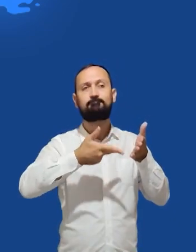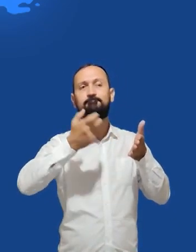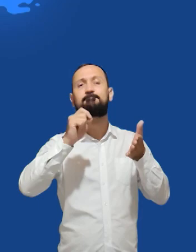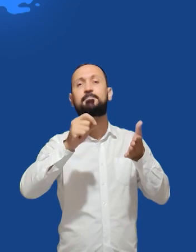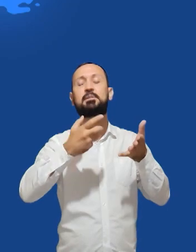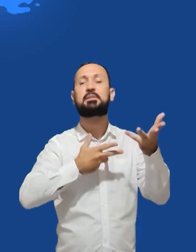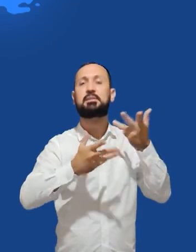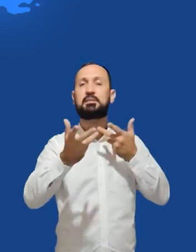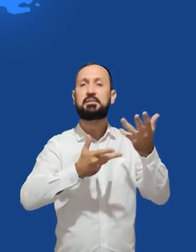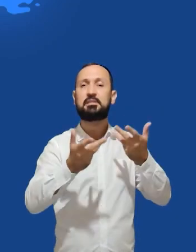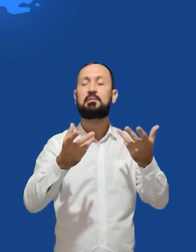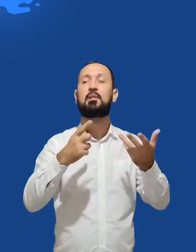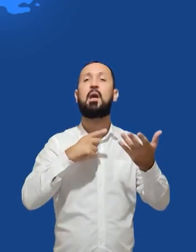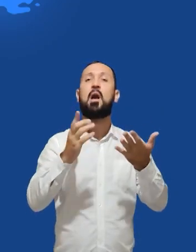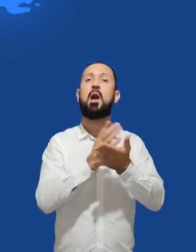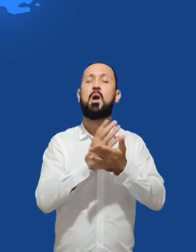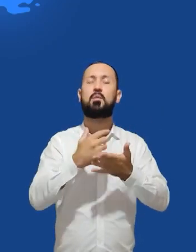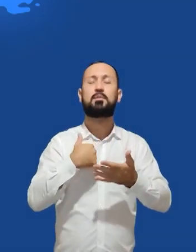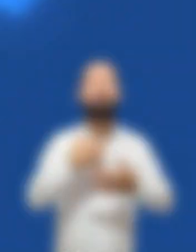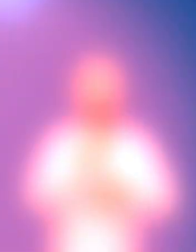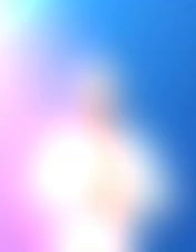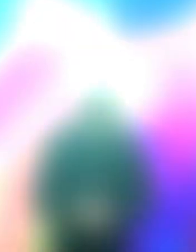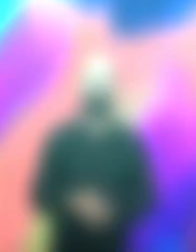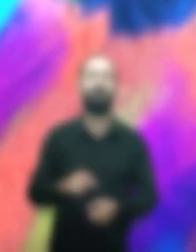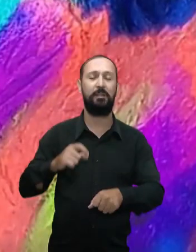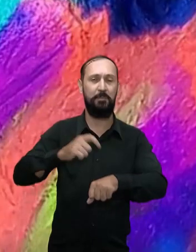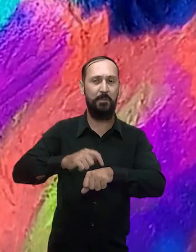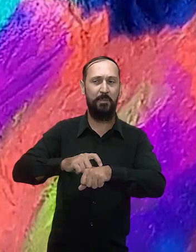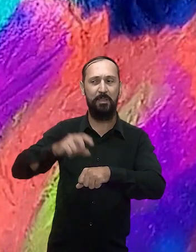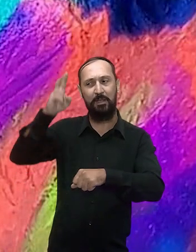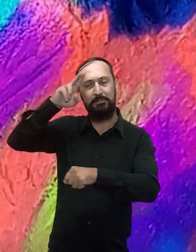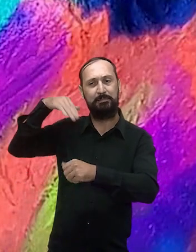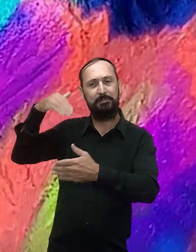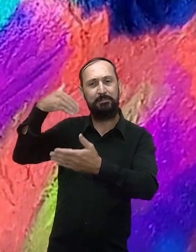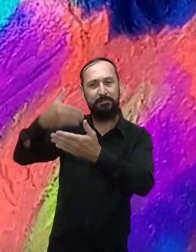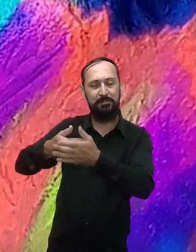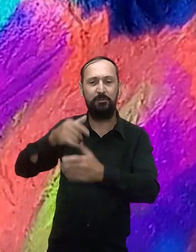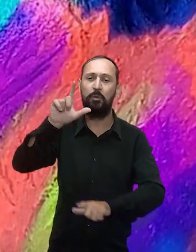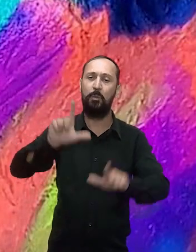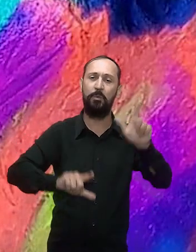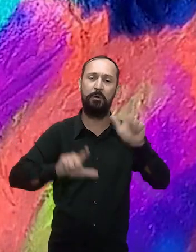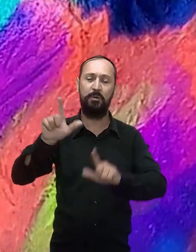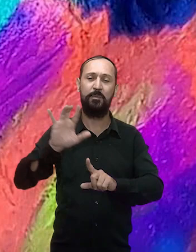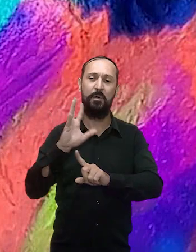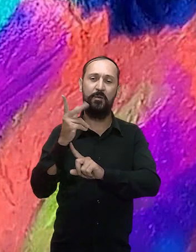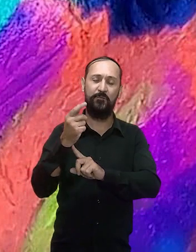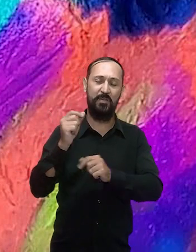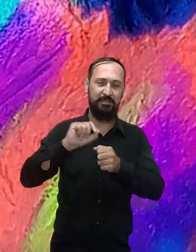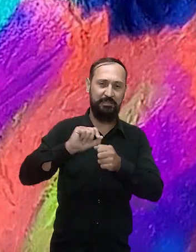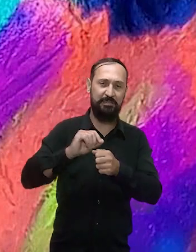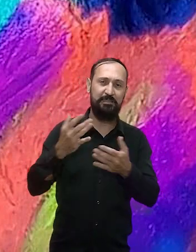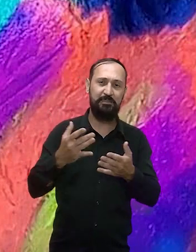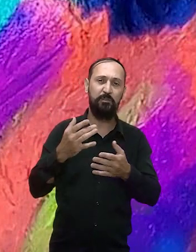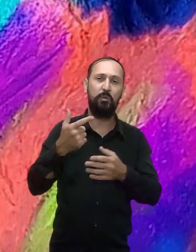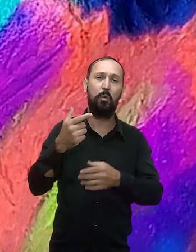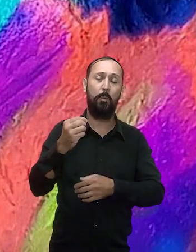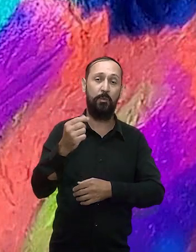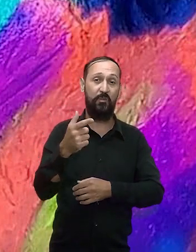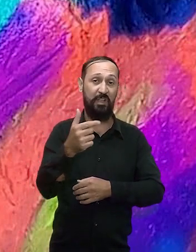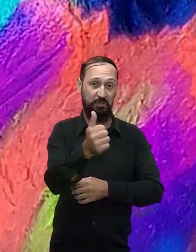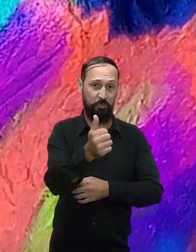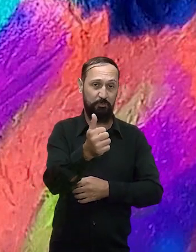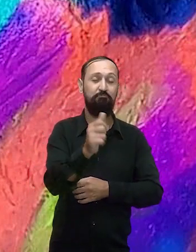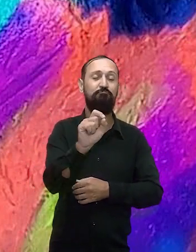e tal, eu percebo, sim, grande interação. Nesta retrospectiva sobre as edições do programa Fazendo Arte, exibidas